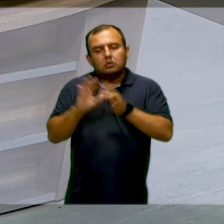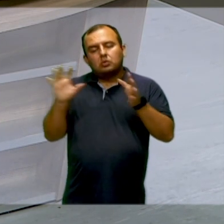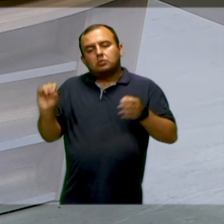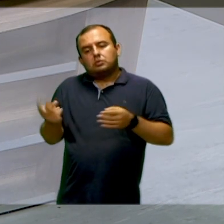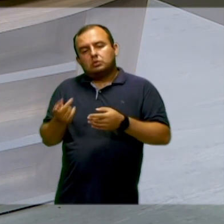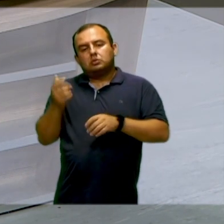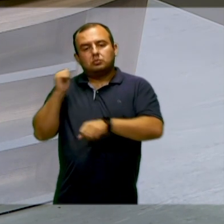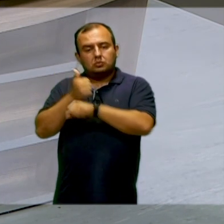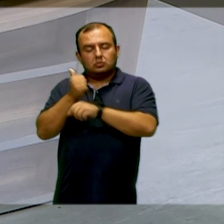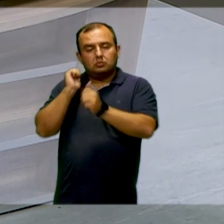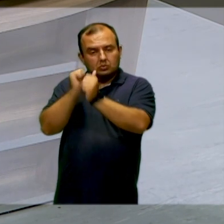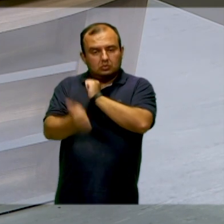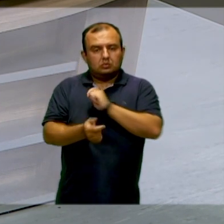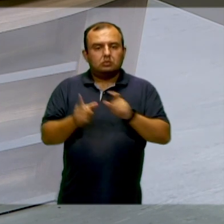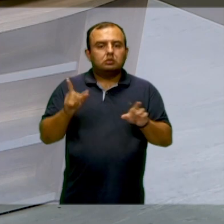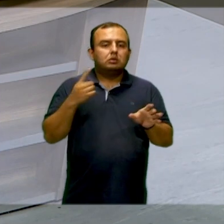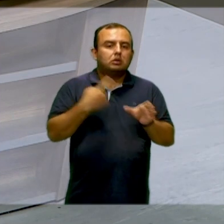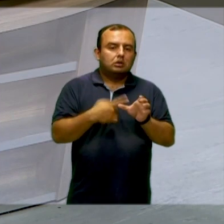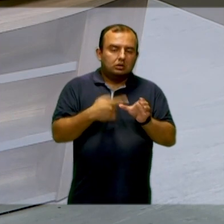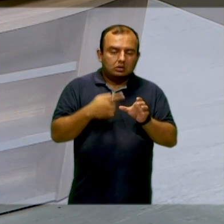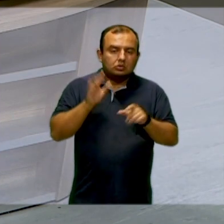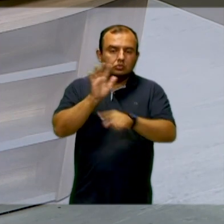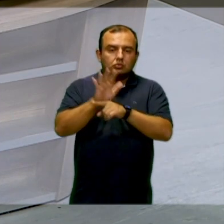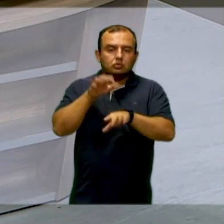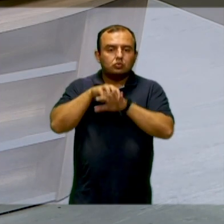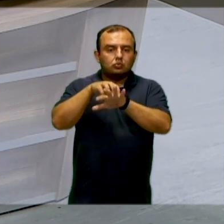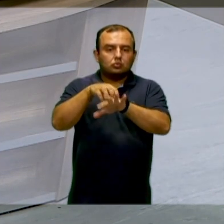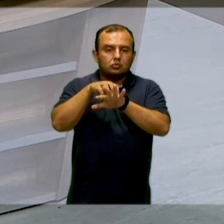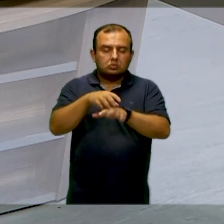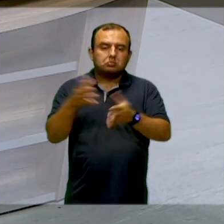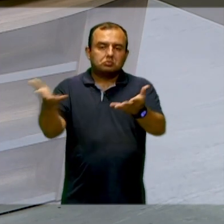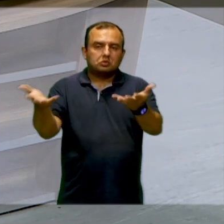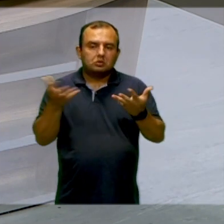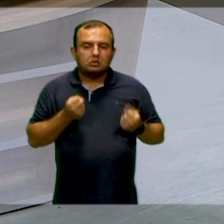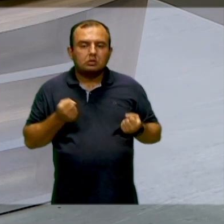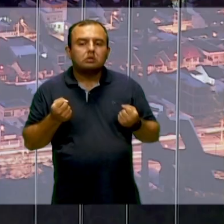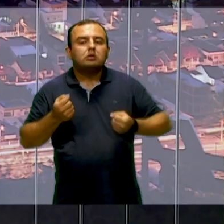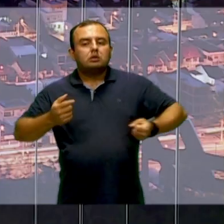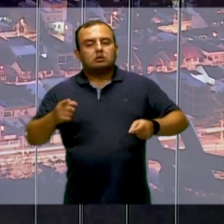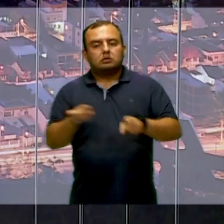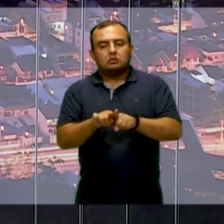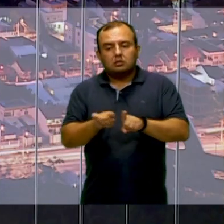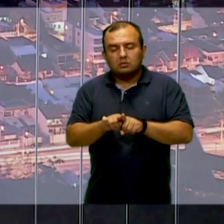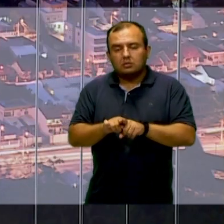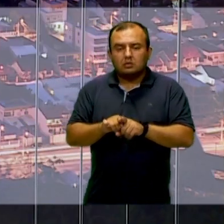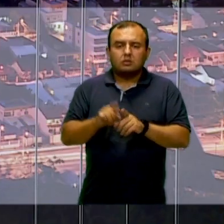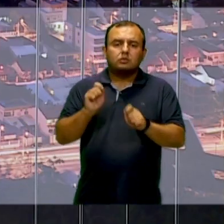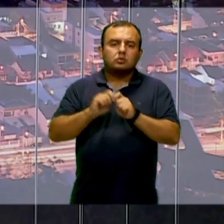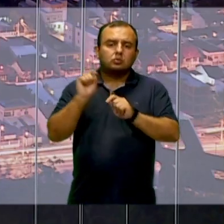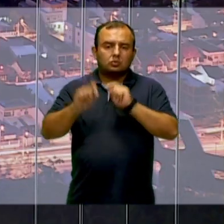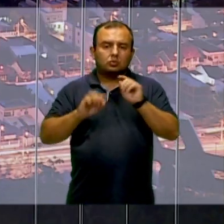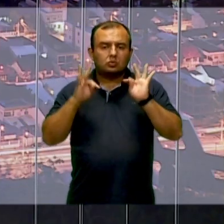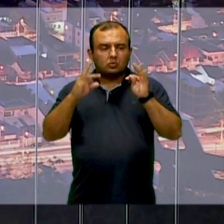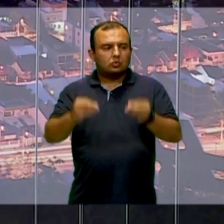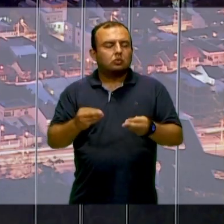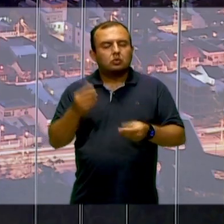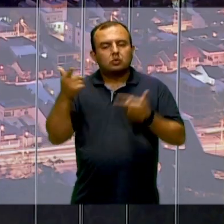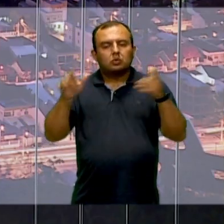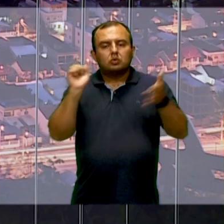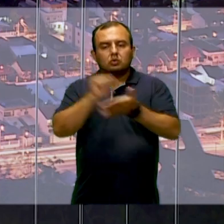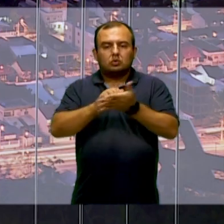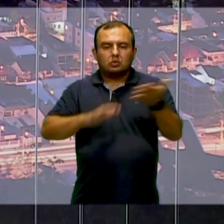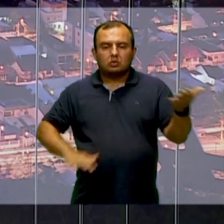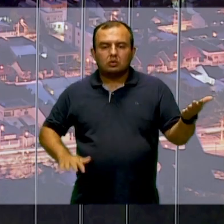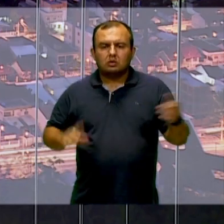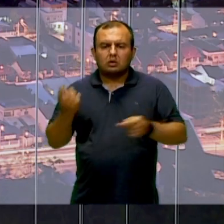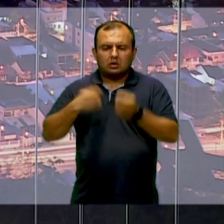e tendo a cidade inteira respirando essa questão do turismo, bem recebendo, fazendo com que todas as outras atividades, a